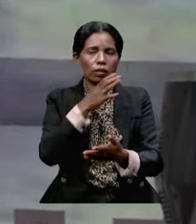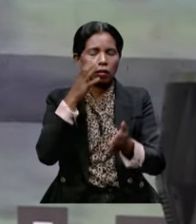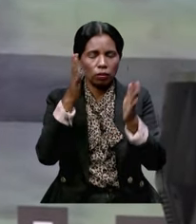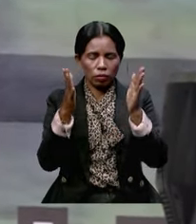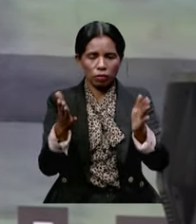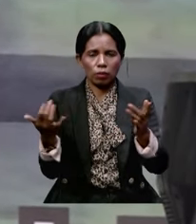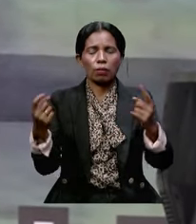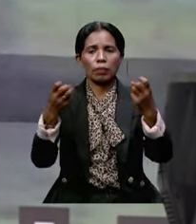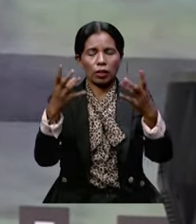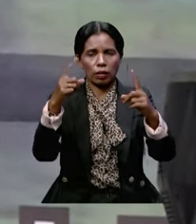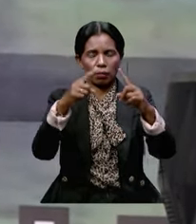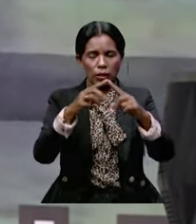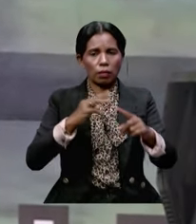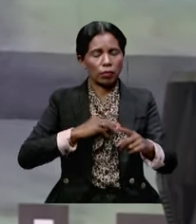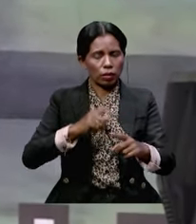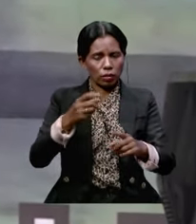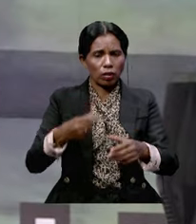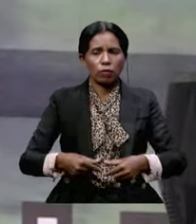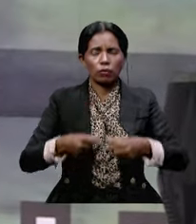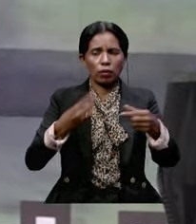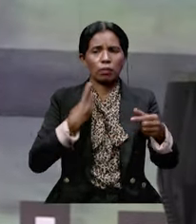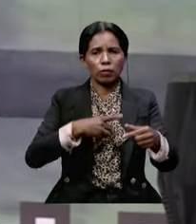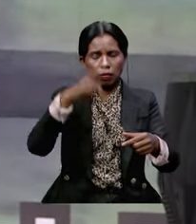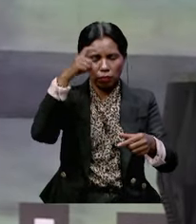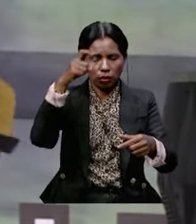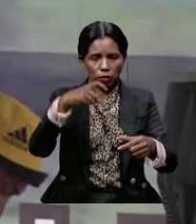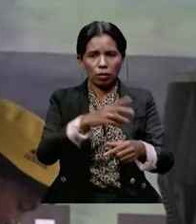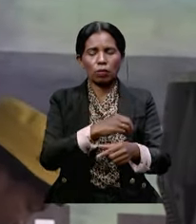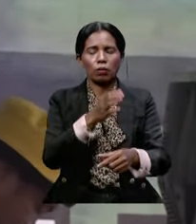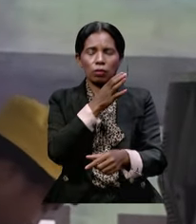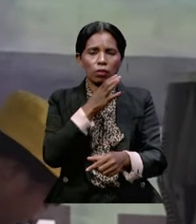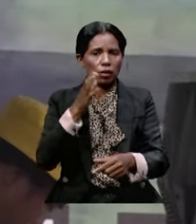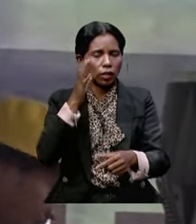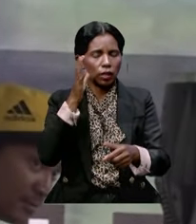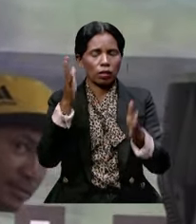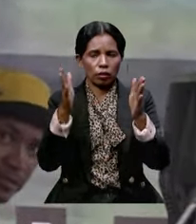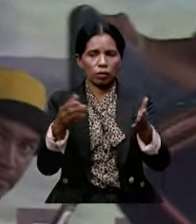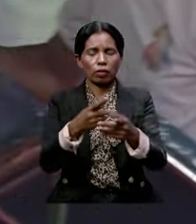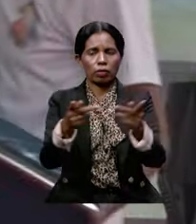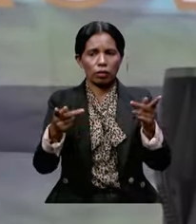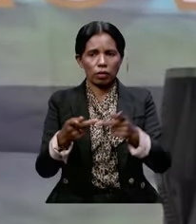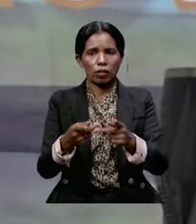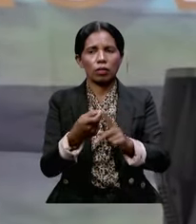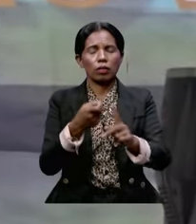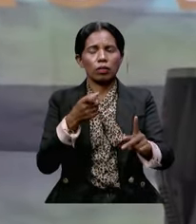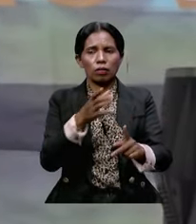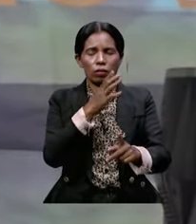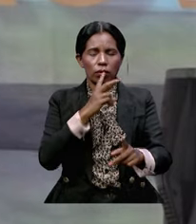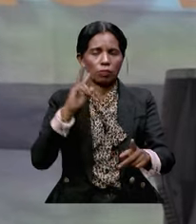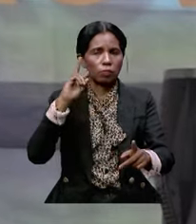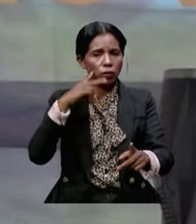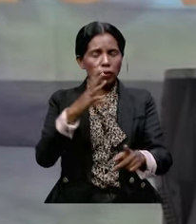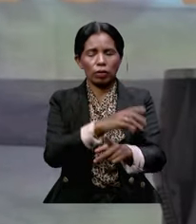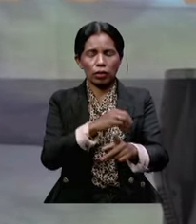ba Manatuto, amimosfai ona aminia matenek ia área agricultura ka ia área oioi, usi área agrícola ba Manatuto